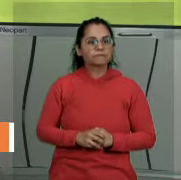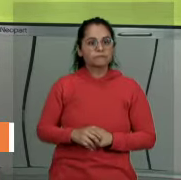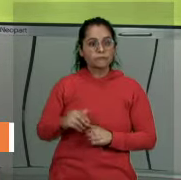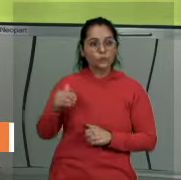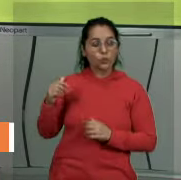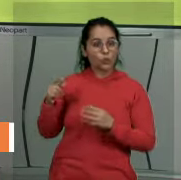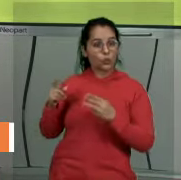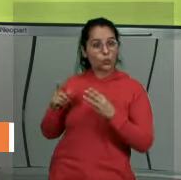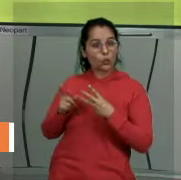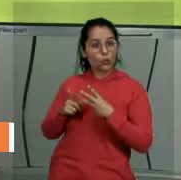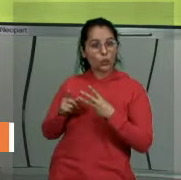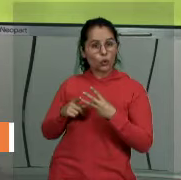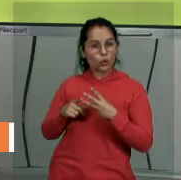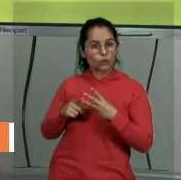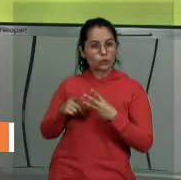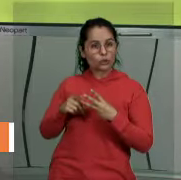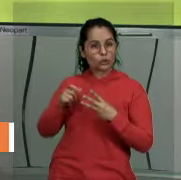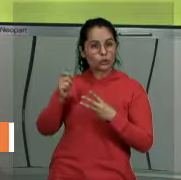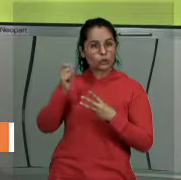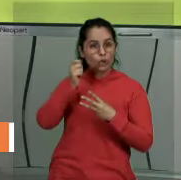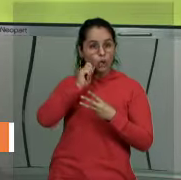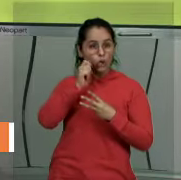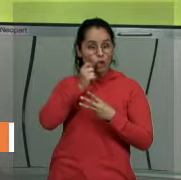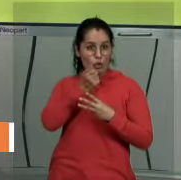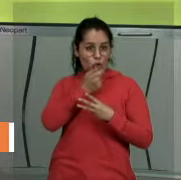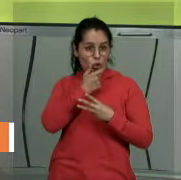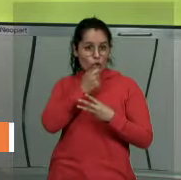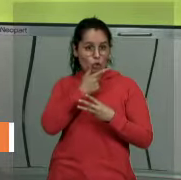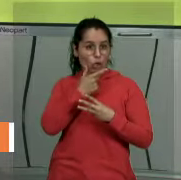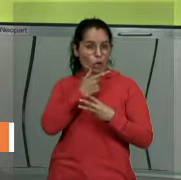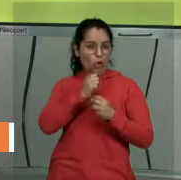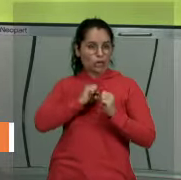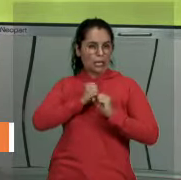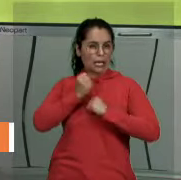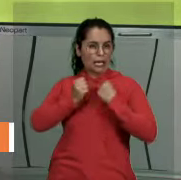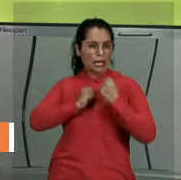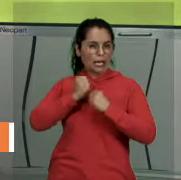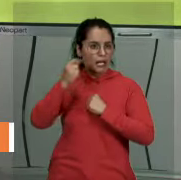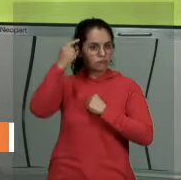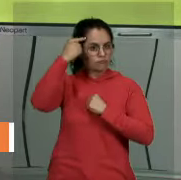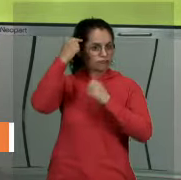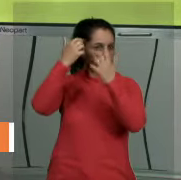Drogas perturbadoras da atividade mental.